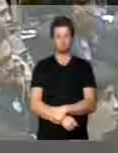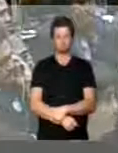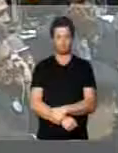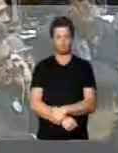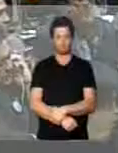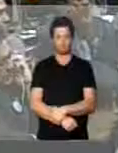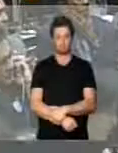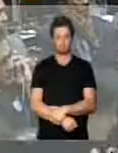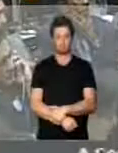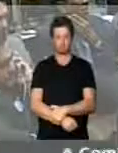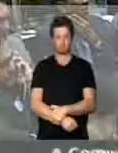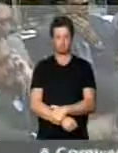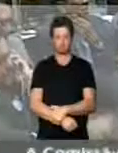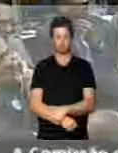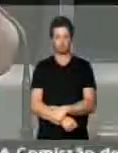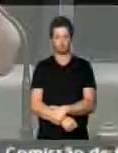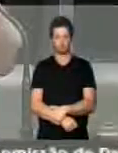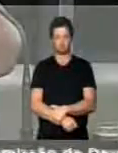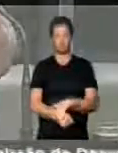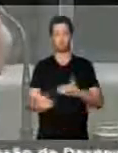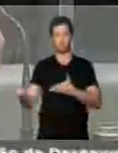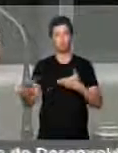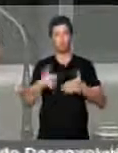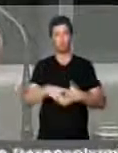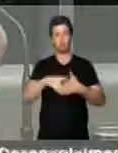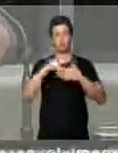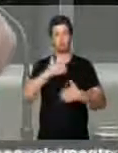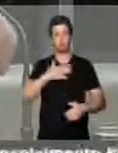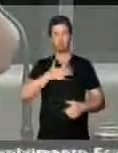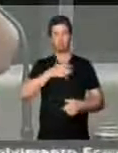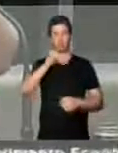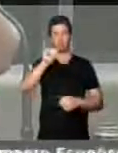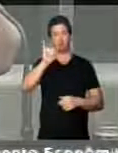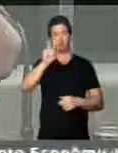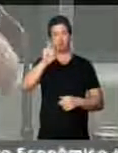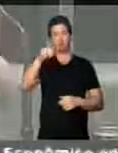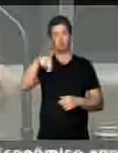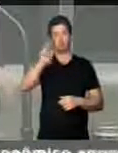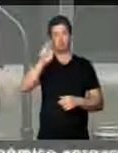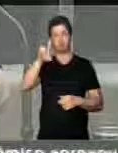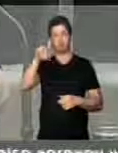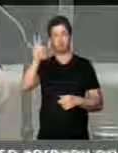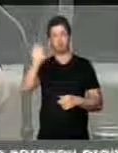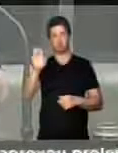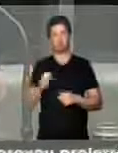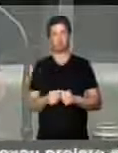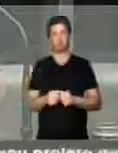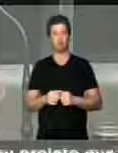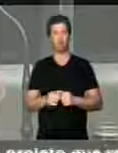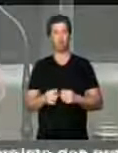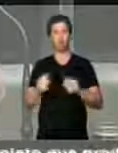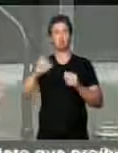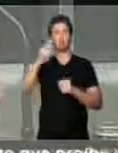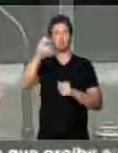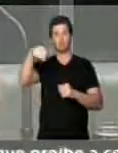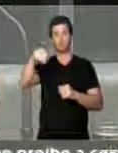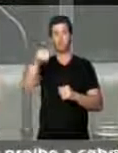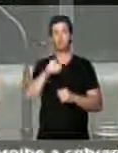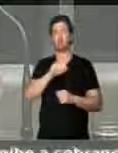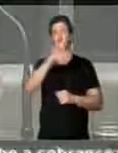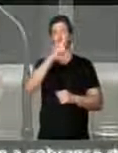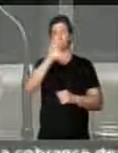Um minuto, senhor presidente. Eu convido o meu líder, Ivan Valente, e a minha bancada, composta por Ivan Valente, João Willis,